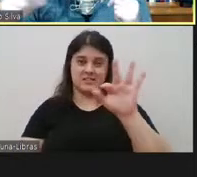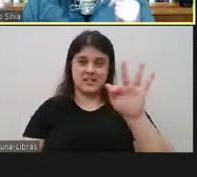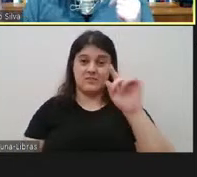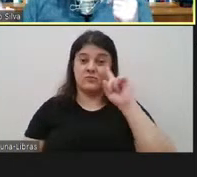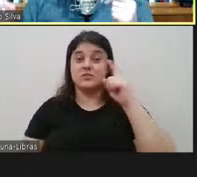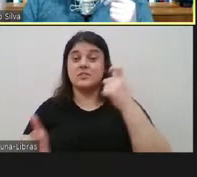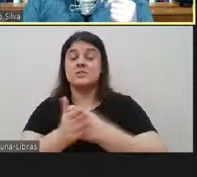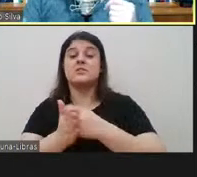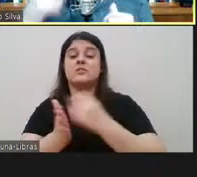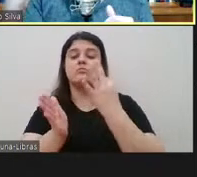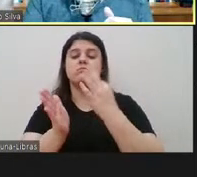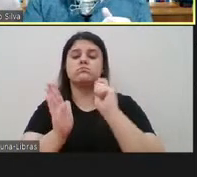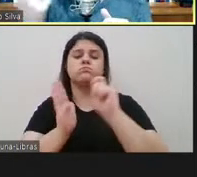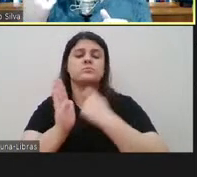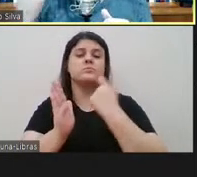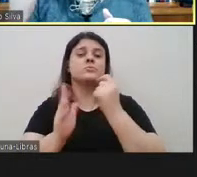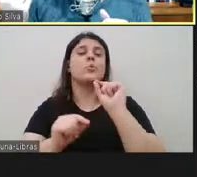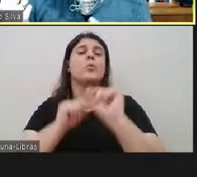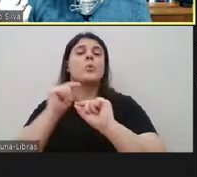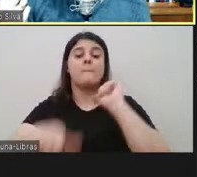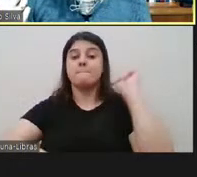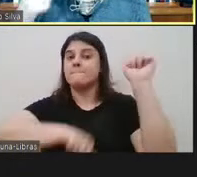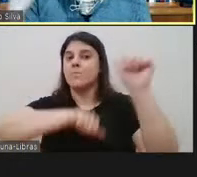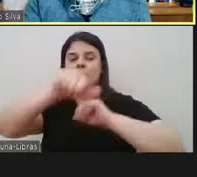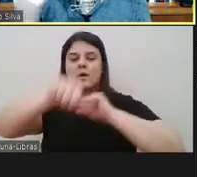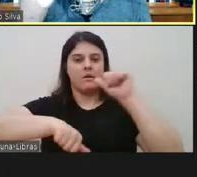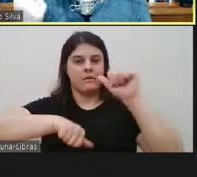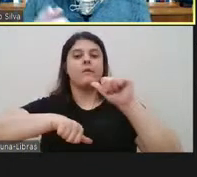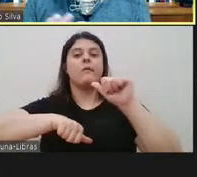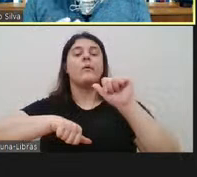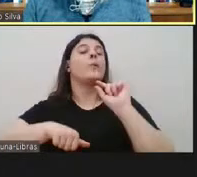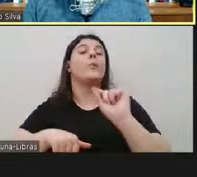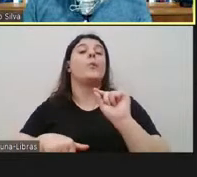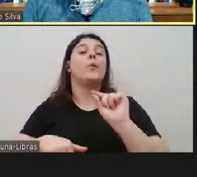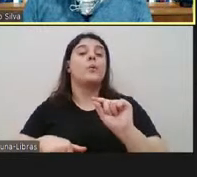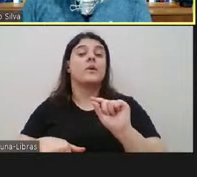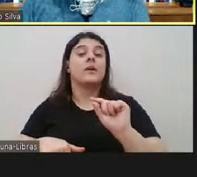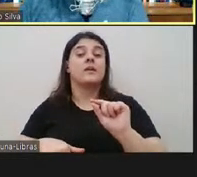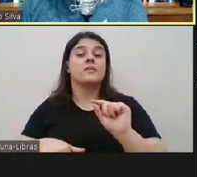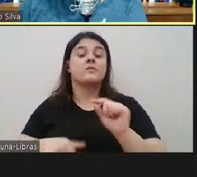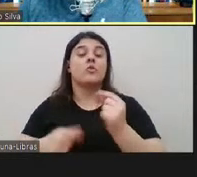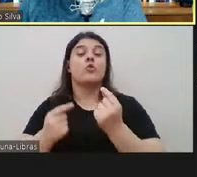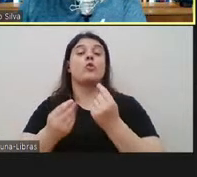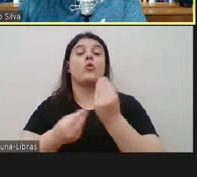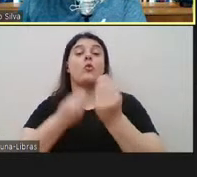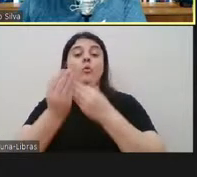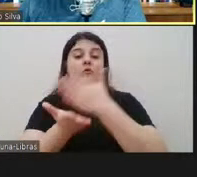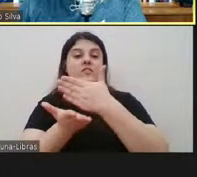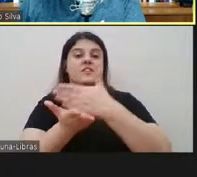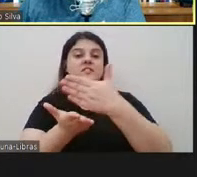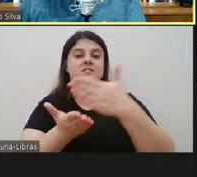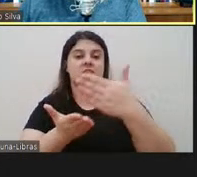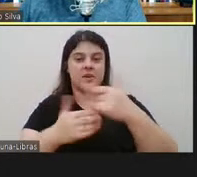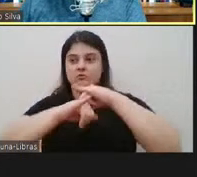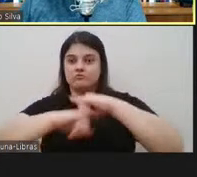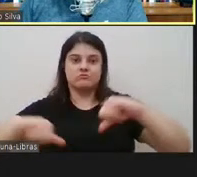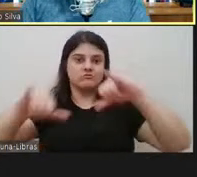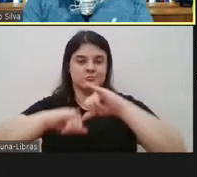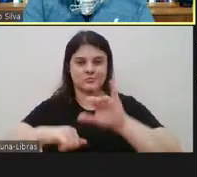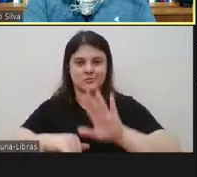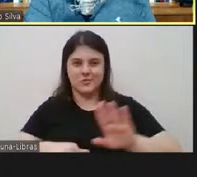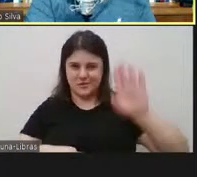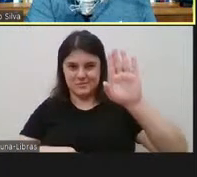decidiu na base da canetada mudar completamente né mudar completamente o financiamento de campanhas no Brasil